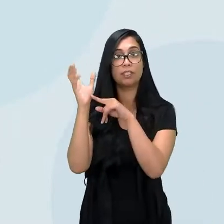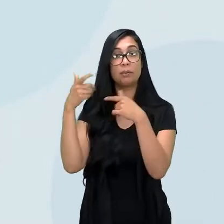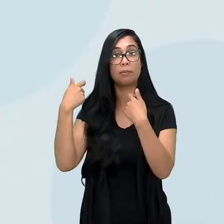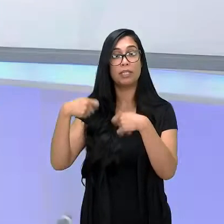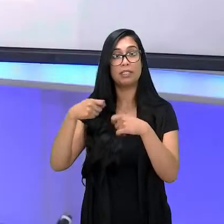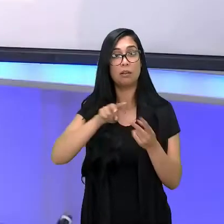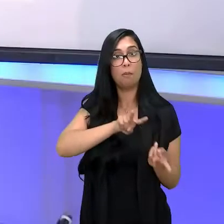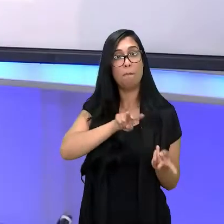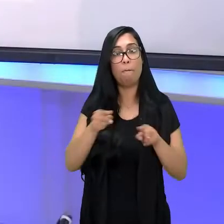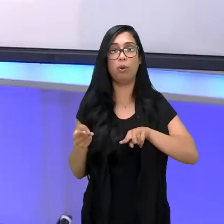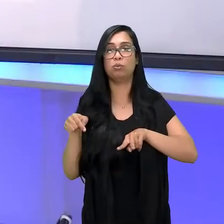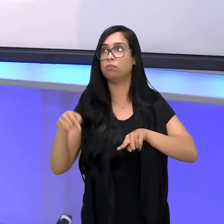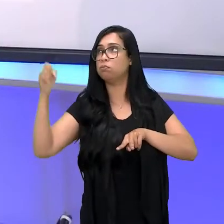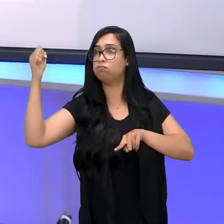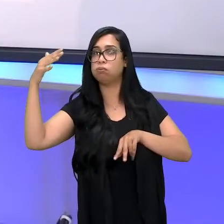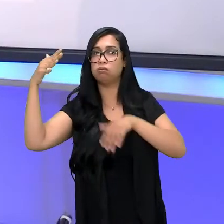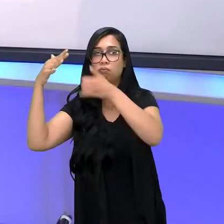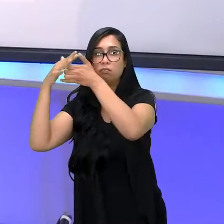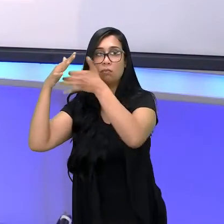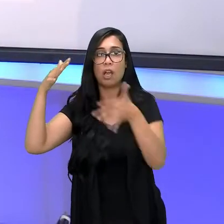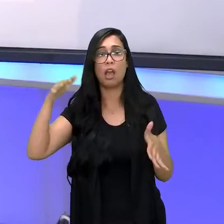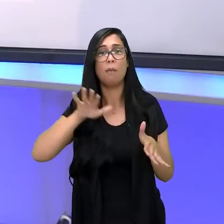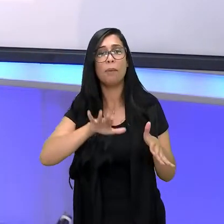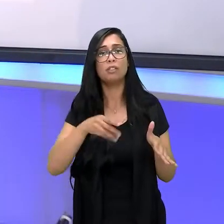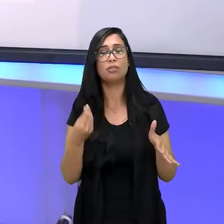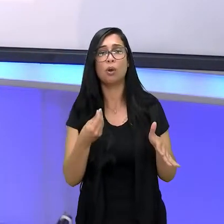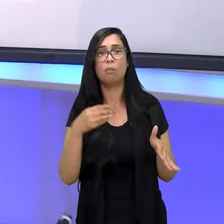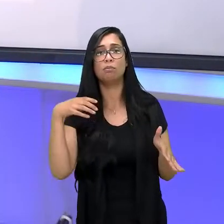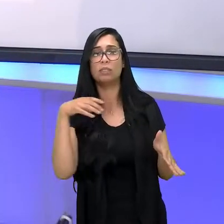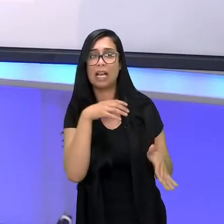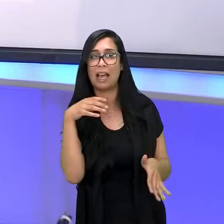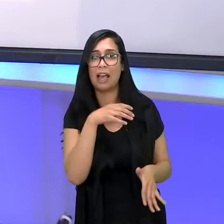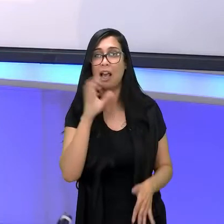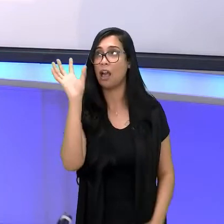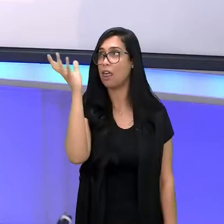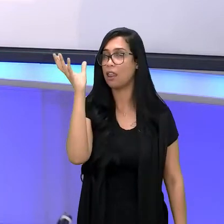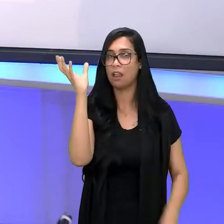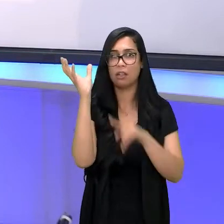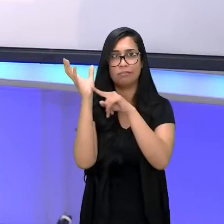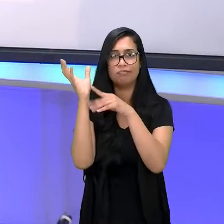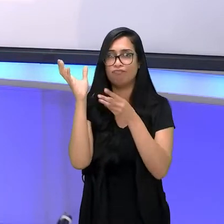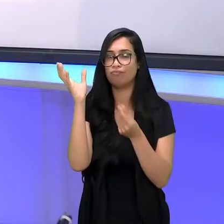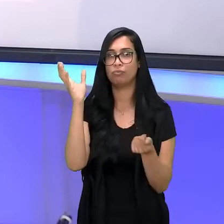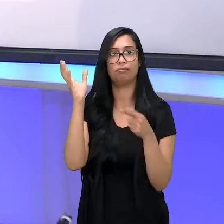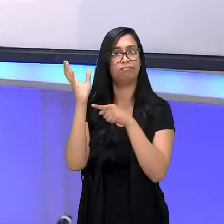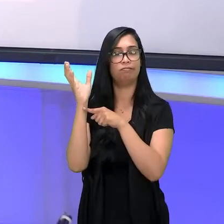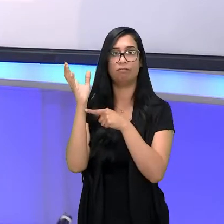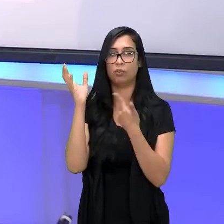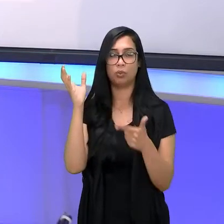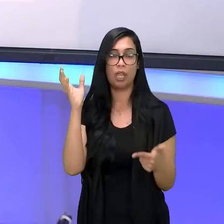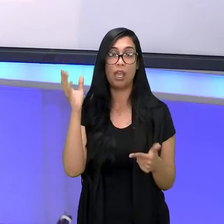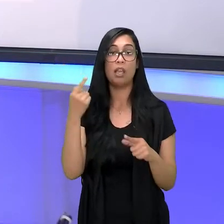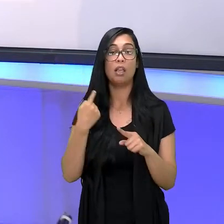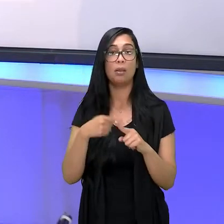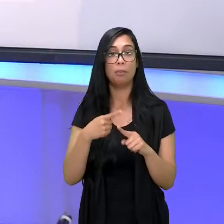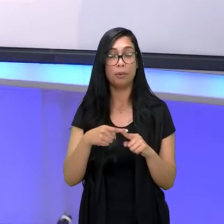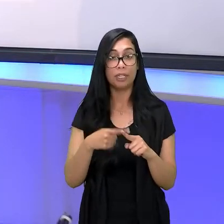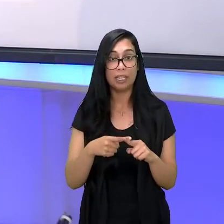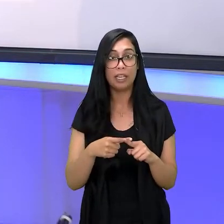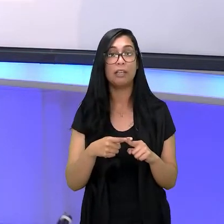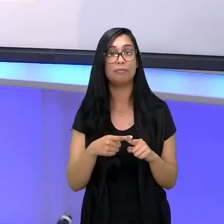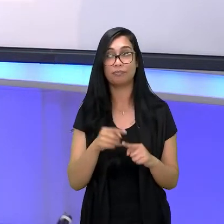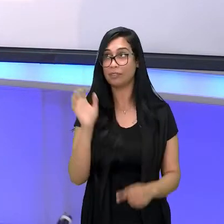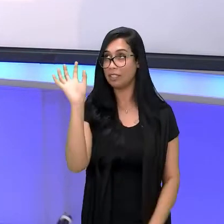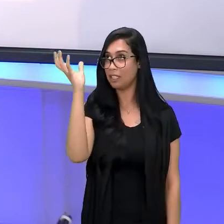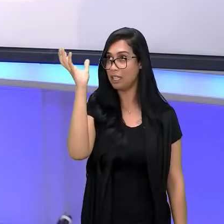em luminosidade, o calor aí é uma perda, né? Então essa lâmpada ela não é muito eficiente. Ora, pasmem você, nessa lâmpada